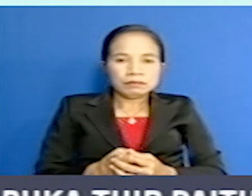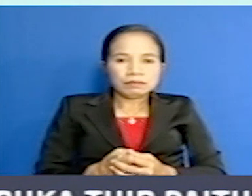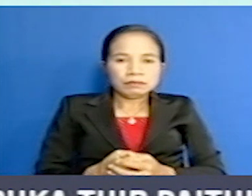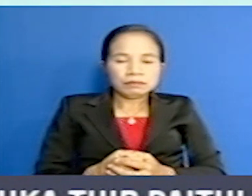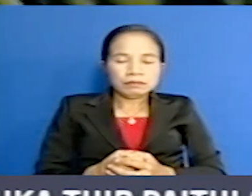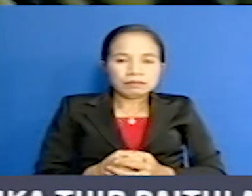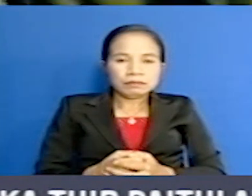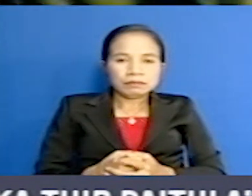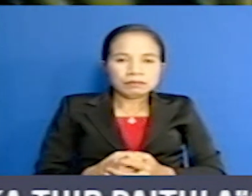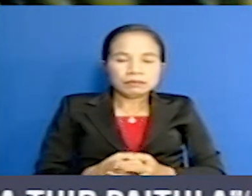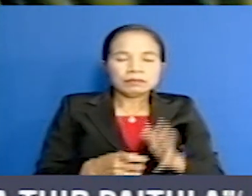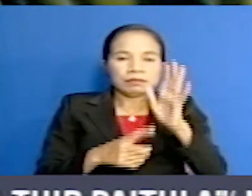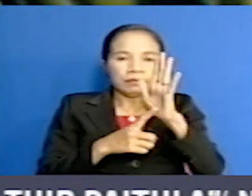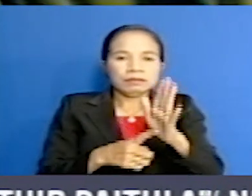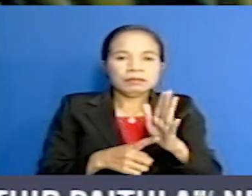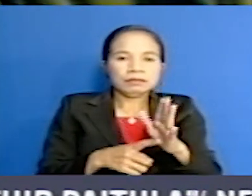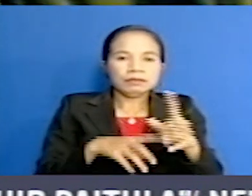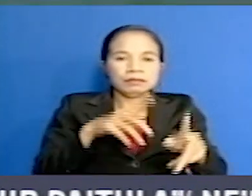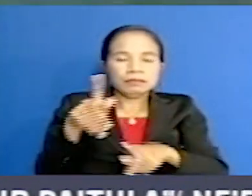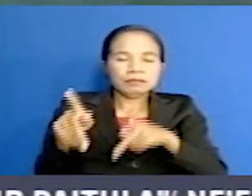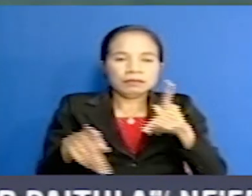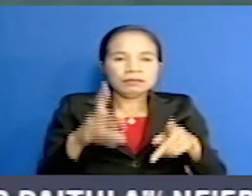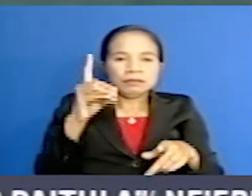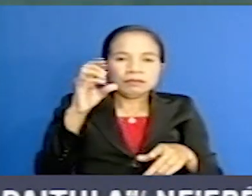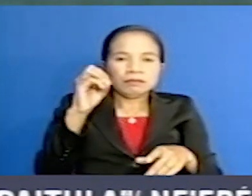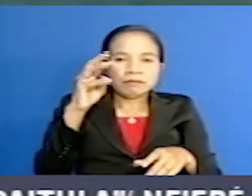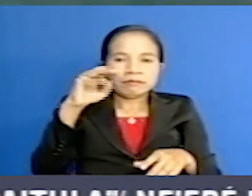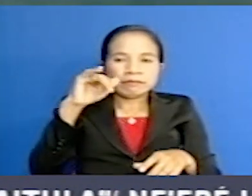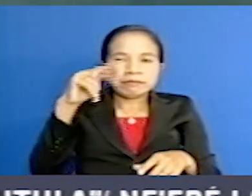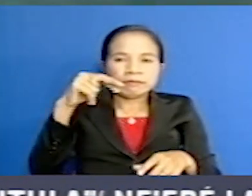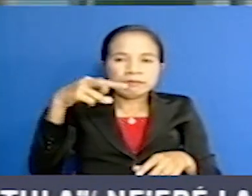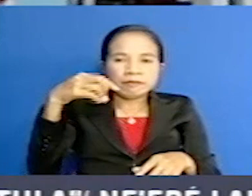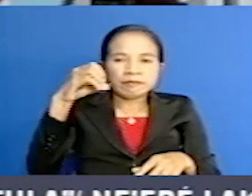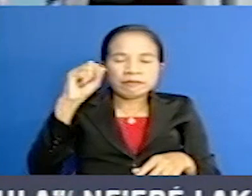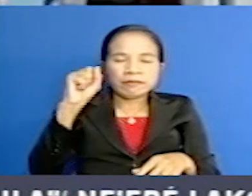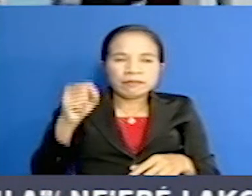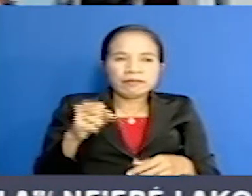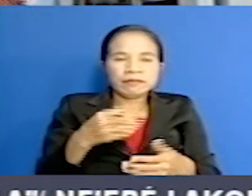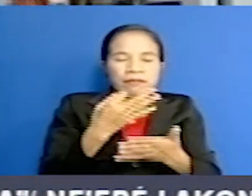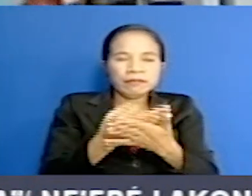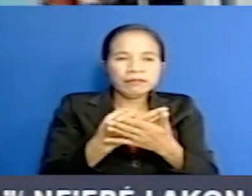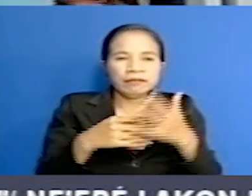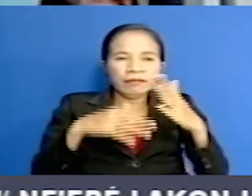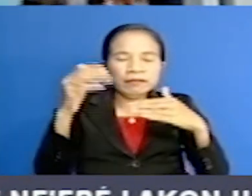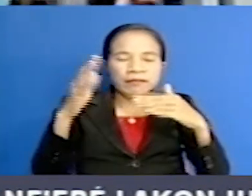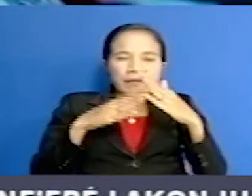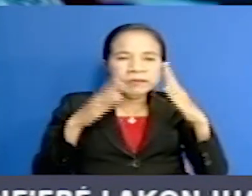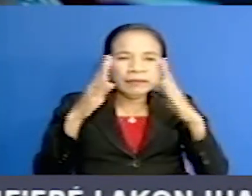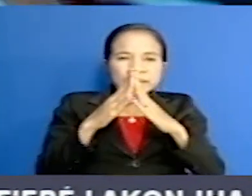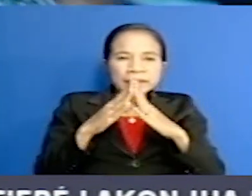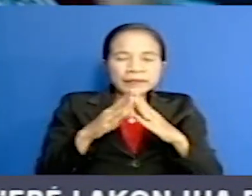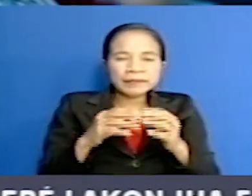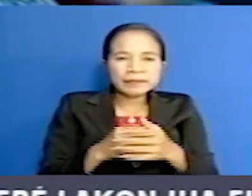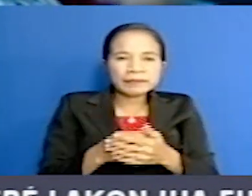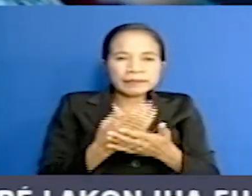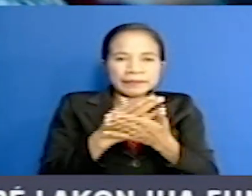para. Representante beneficiário Domingos Maria da Costa Freitas Ateten, fundo sobre a construção humana Rionhat Nulu, onde gasta